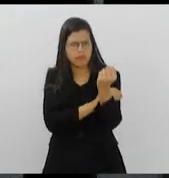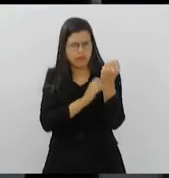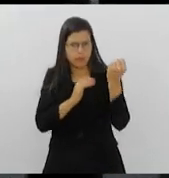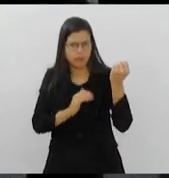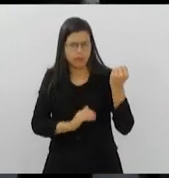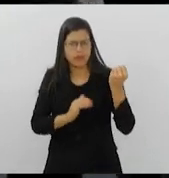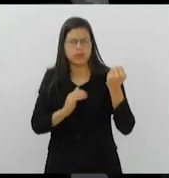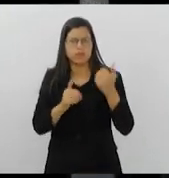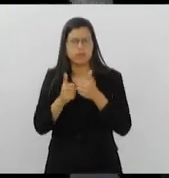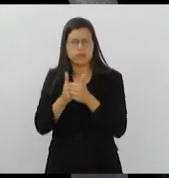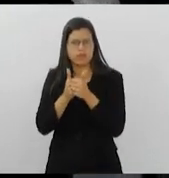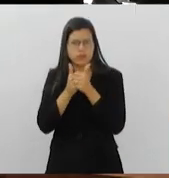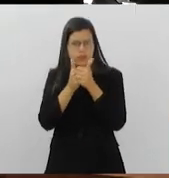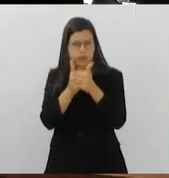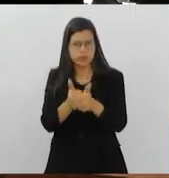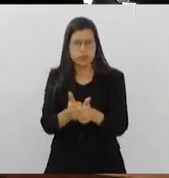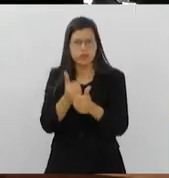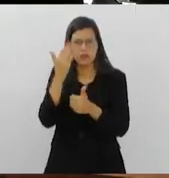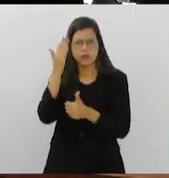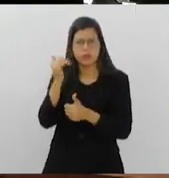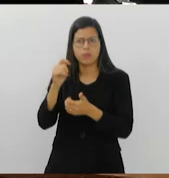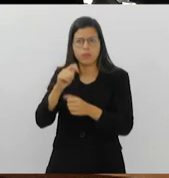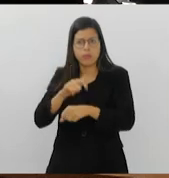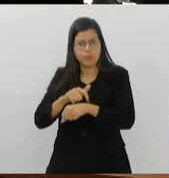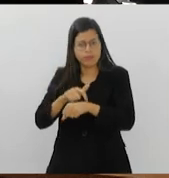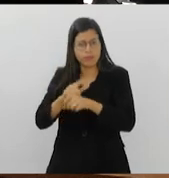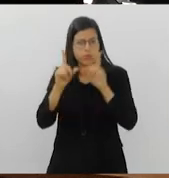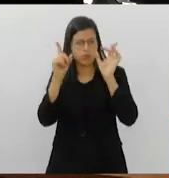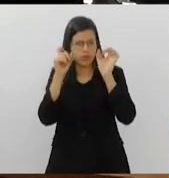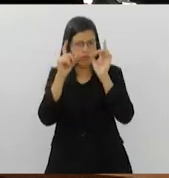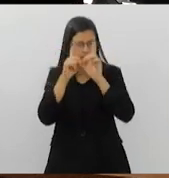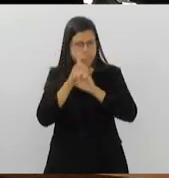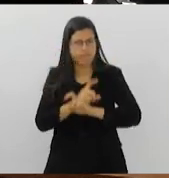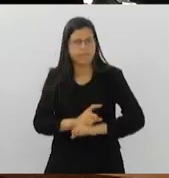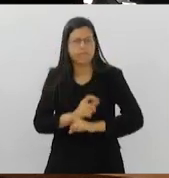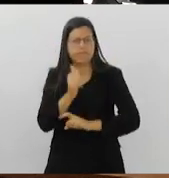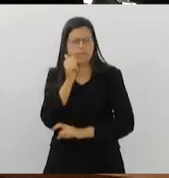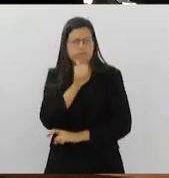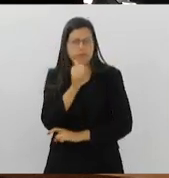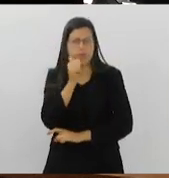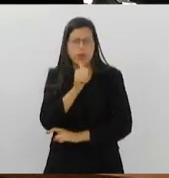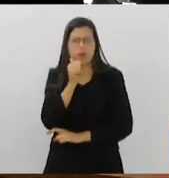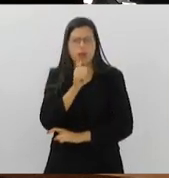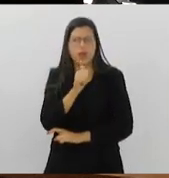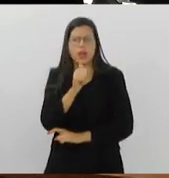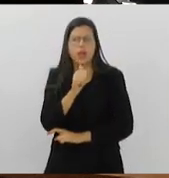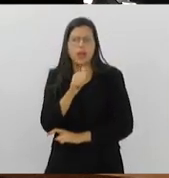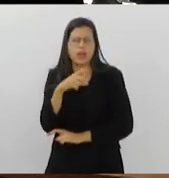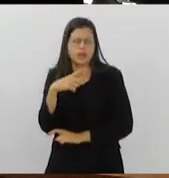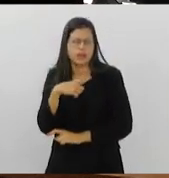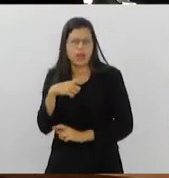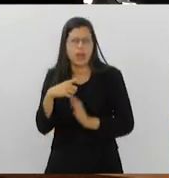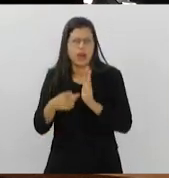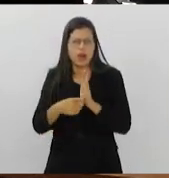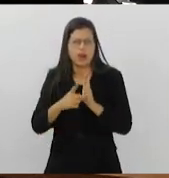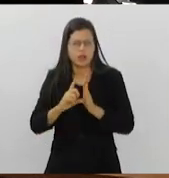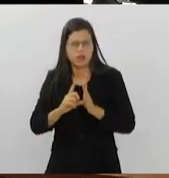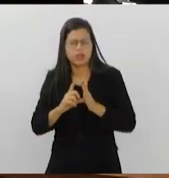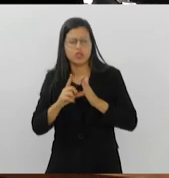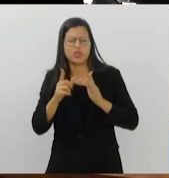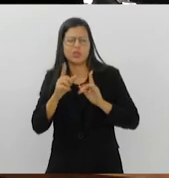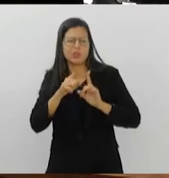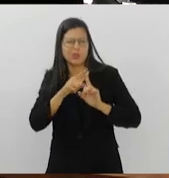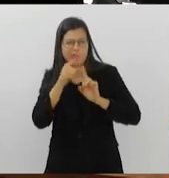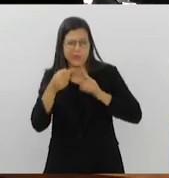acompanham, sabem que é um momento muito delicado para a mulher. Todas as tensões envolvendo pré-parto, parto,